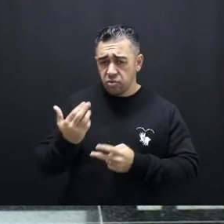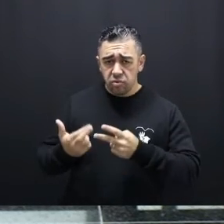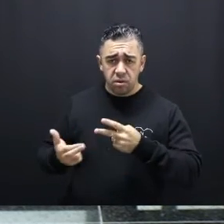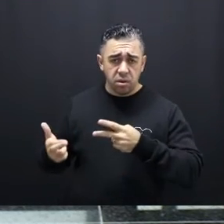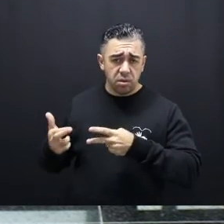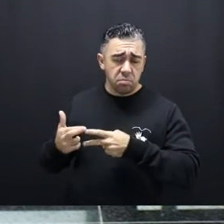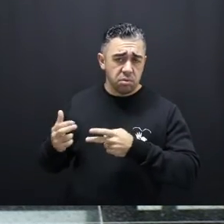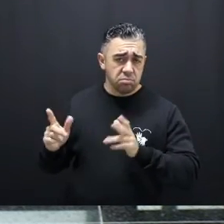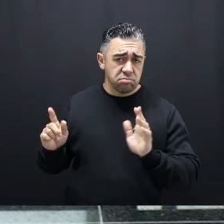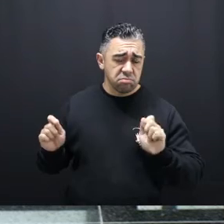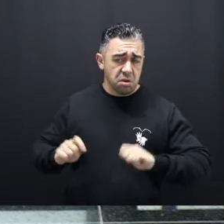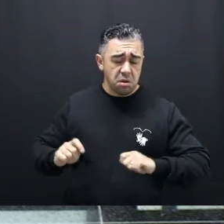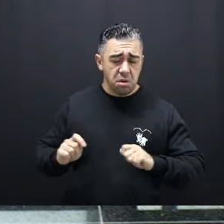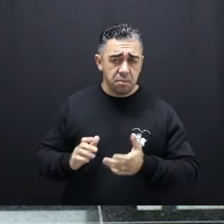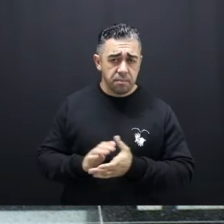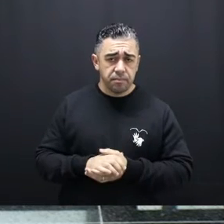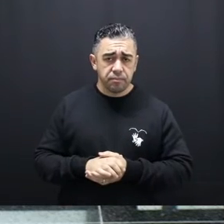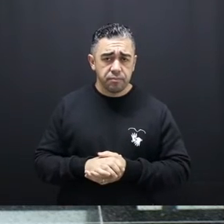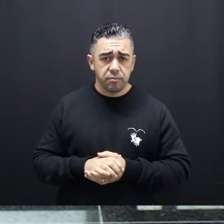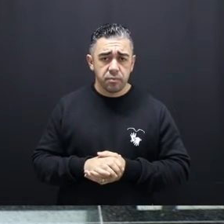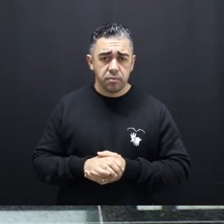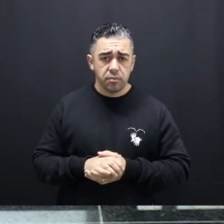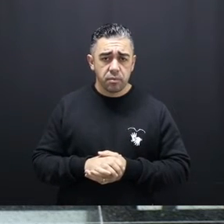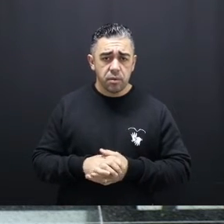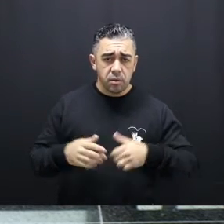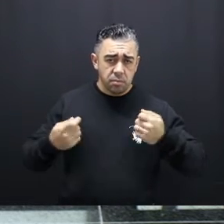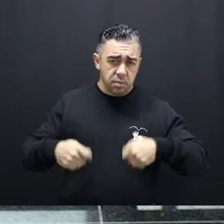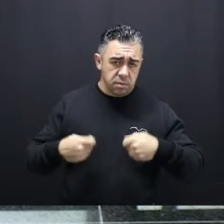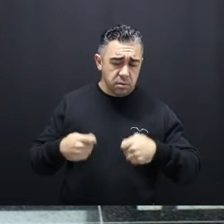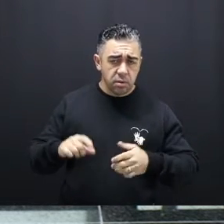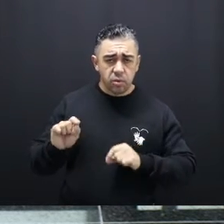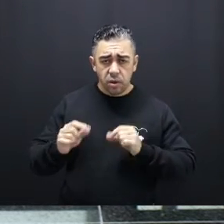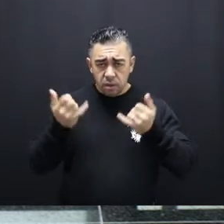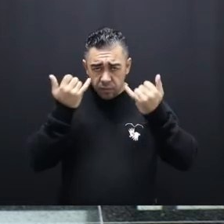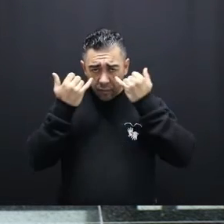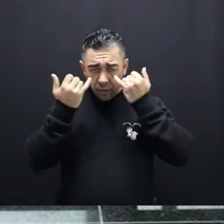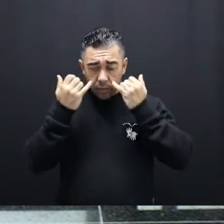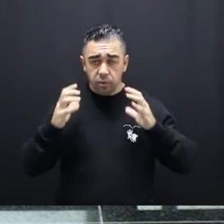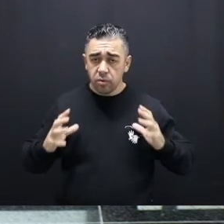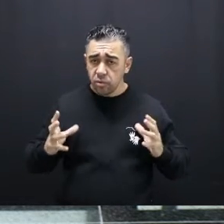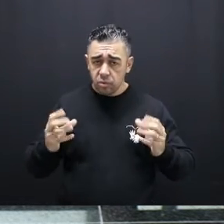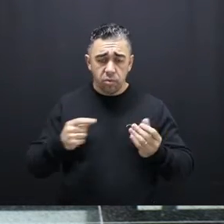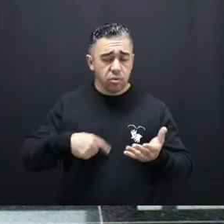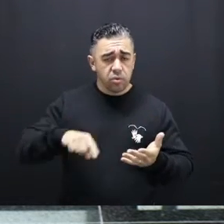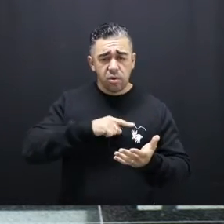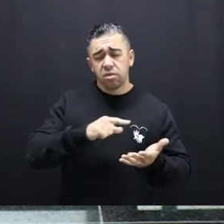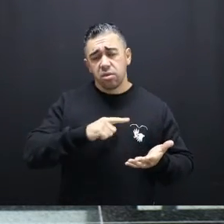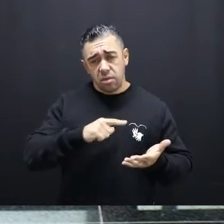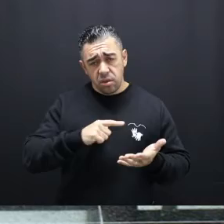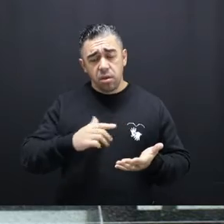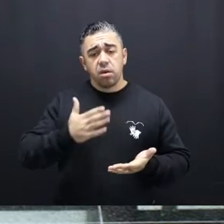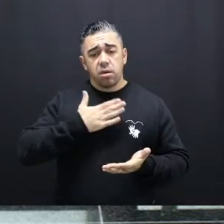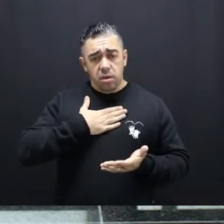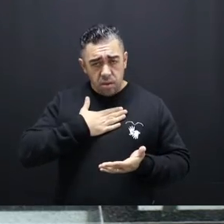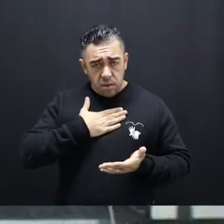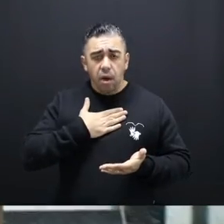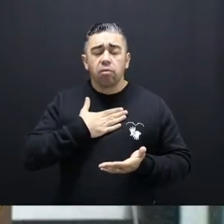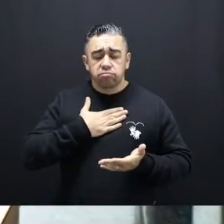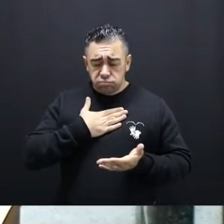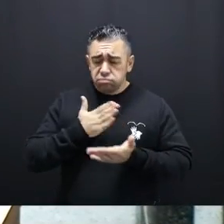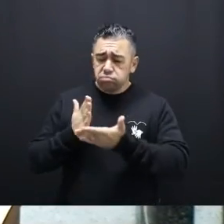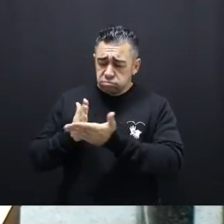é considerando aí a necessidade de informações que todos nós temos então eu Me declaro aqui